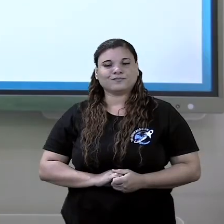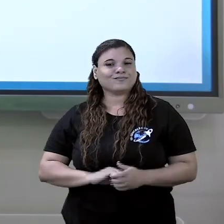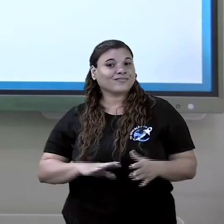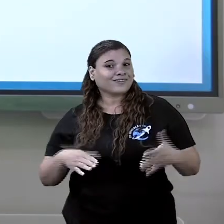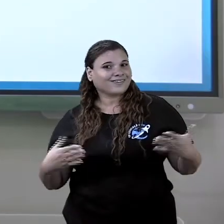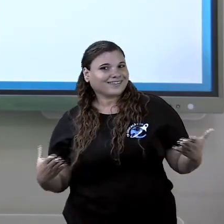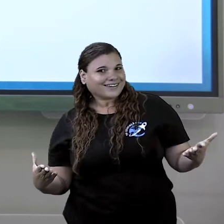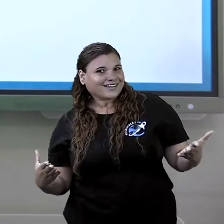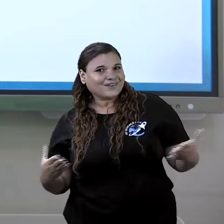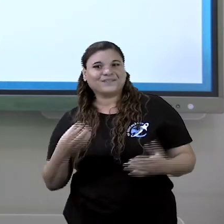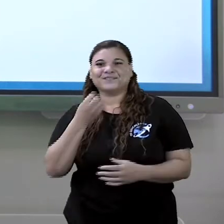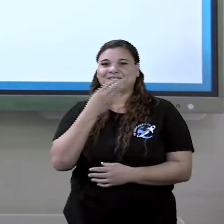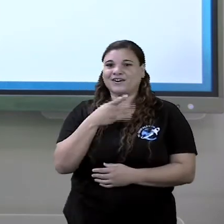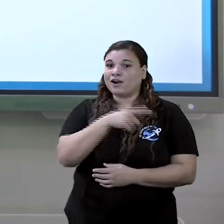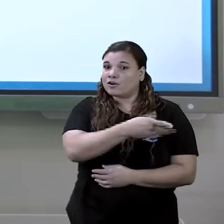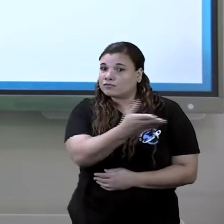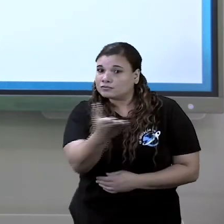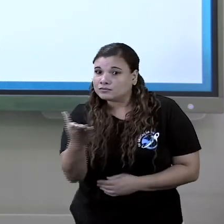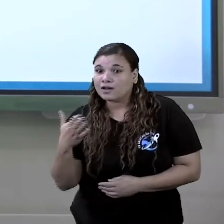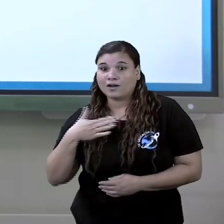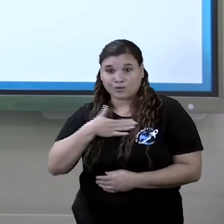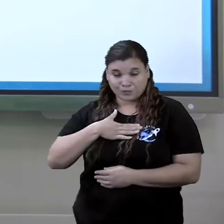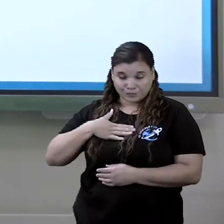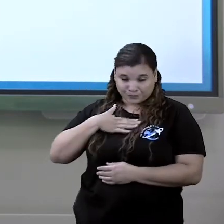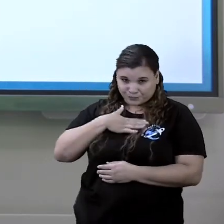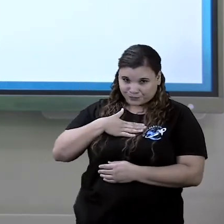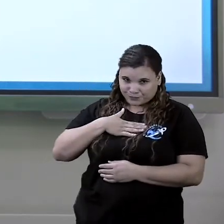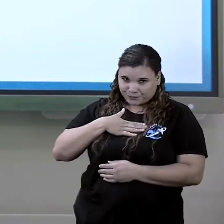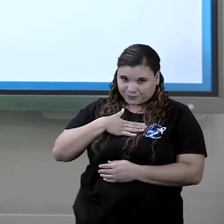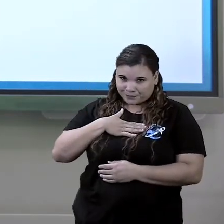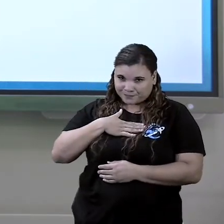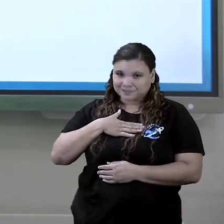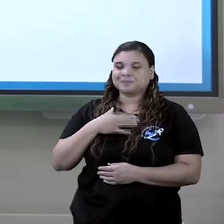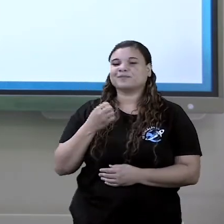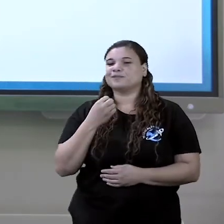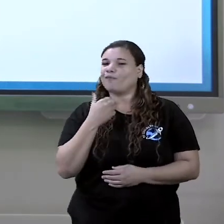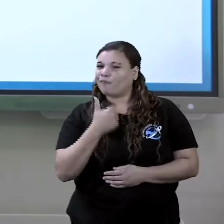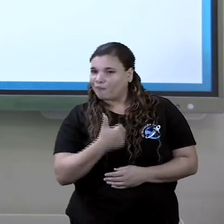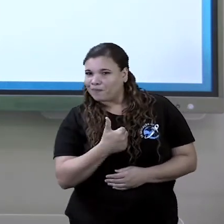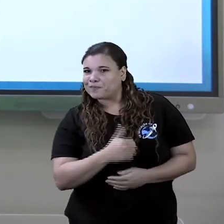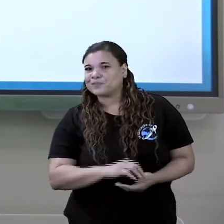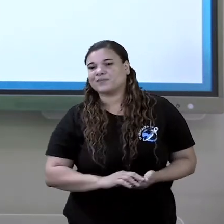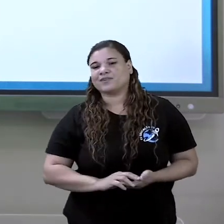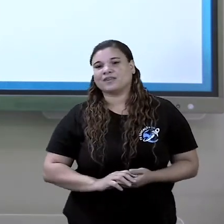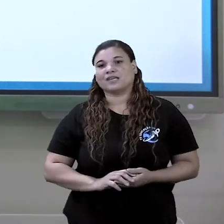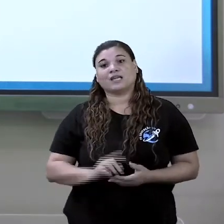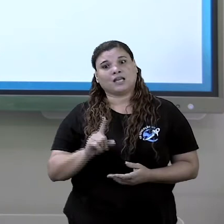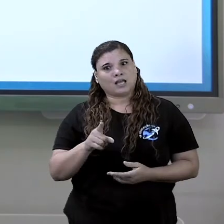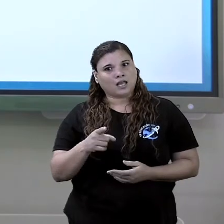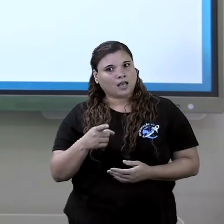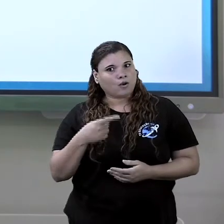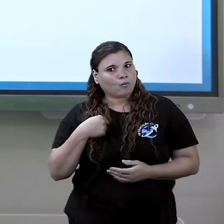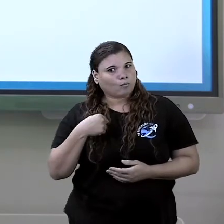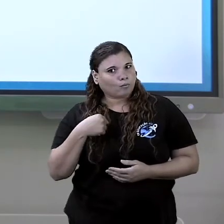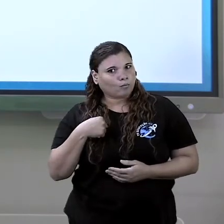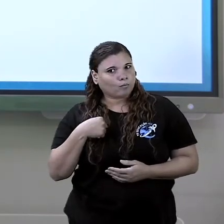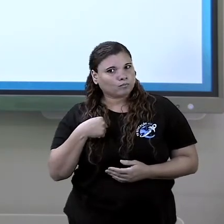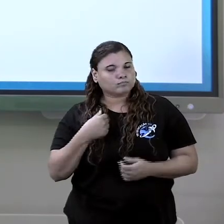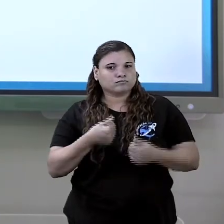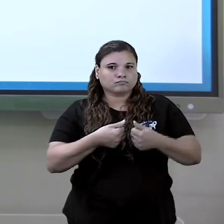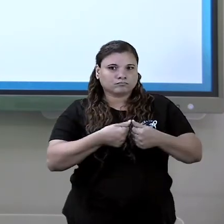Muito bem! Vocês gostaram? Então, eu aguardo vocês escreverem a